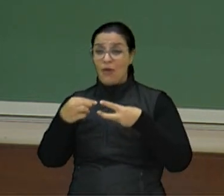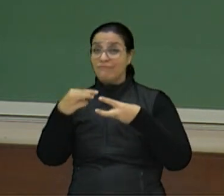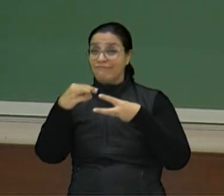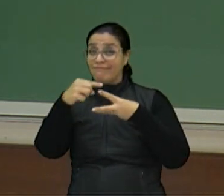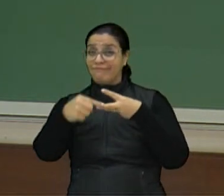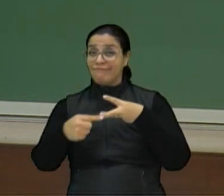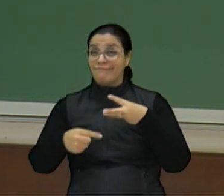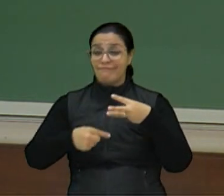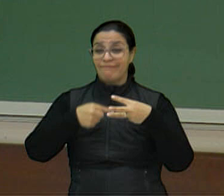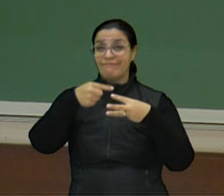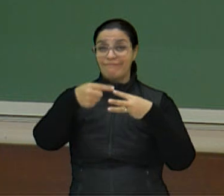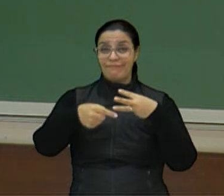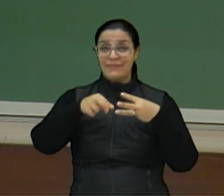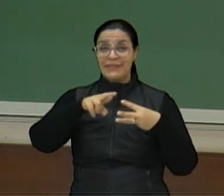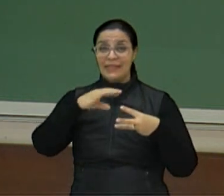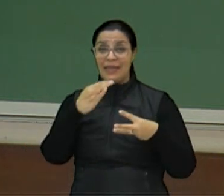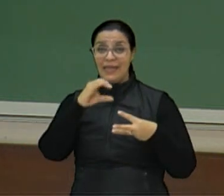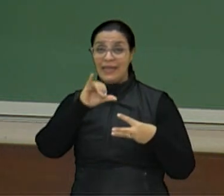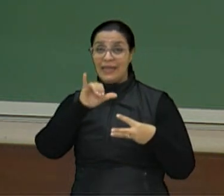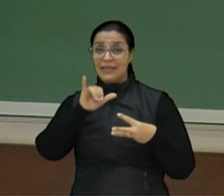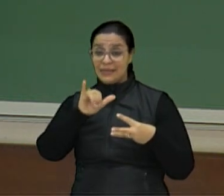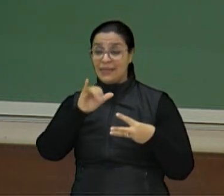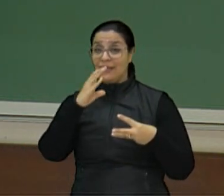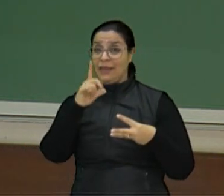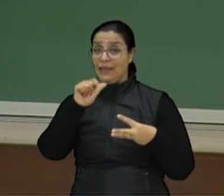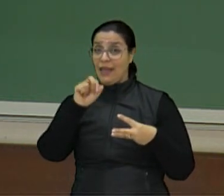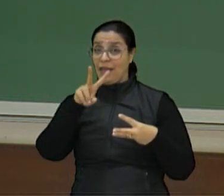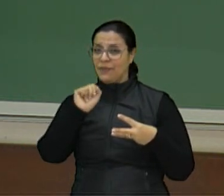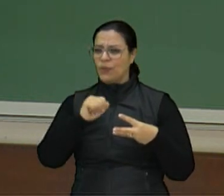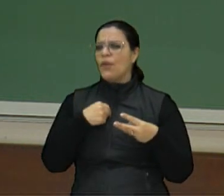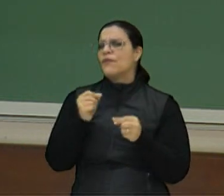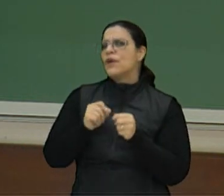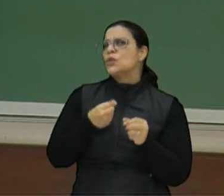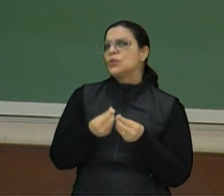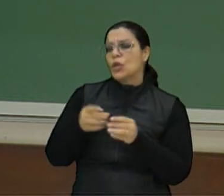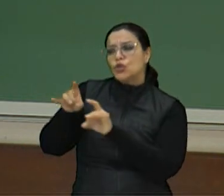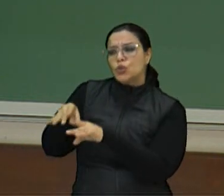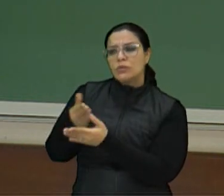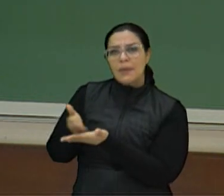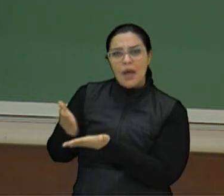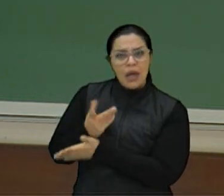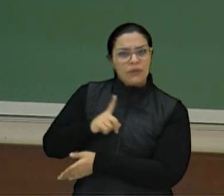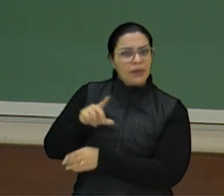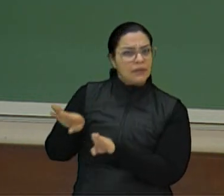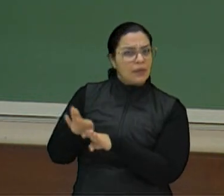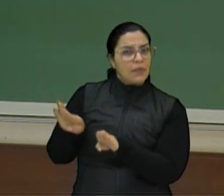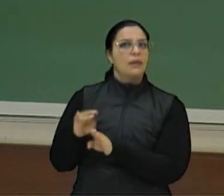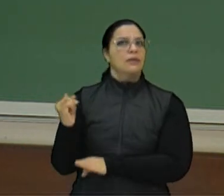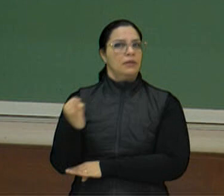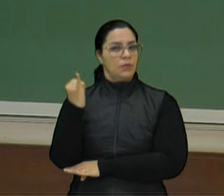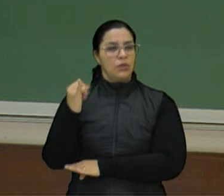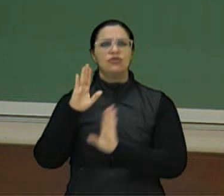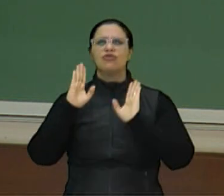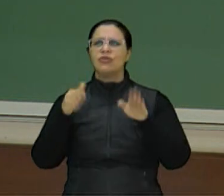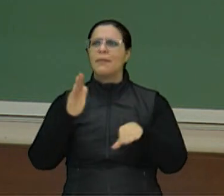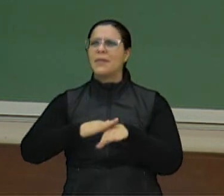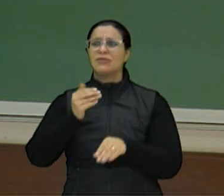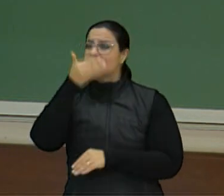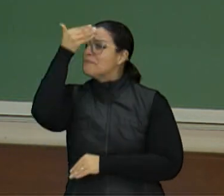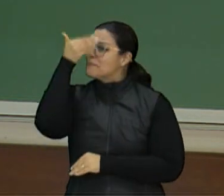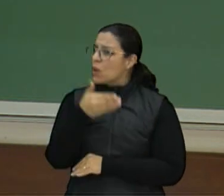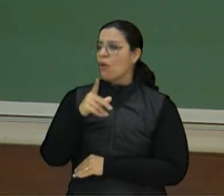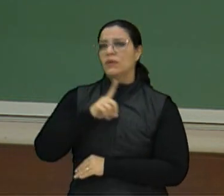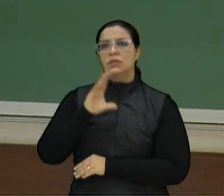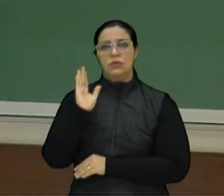recicláveis, que podem ser reaproveitáveis? Então, tudo isso é importante. Já está mais do que